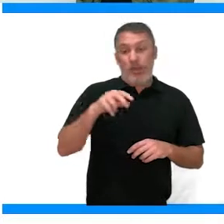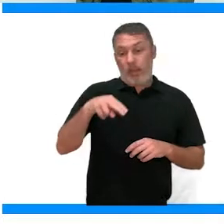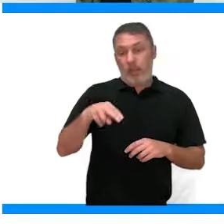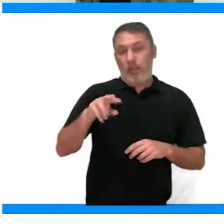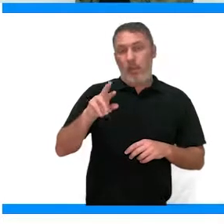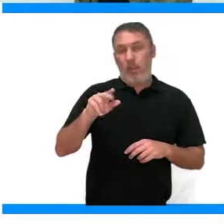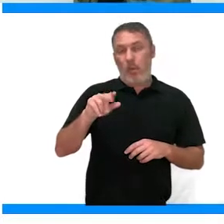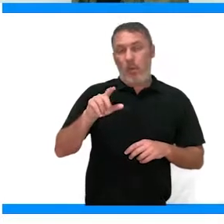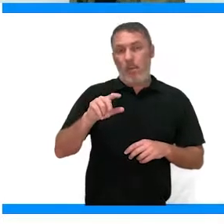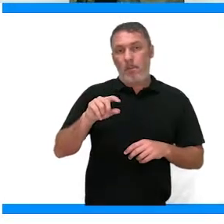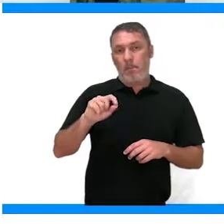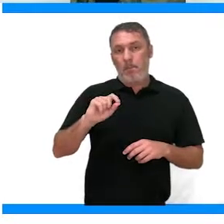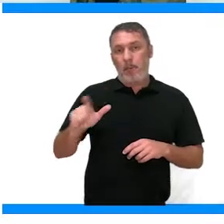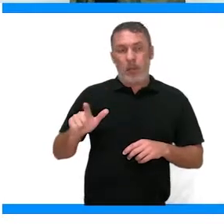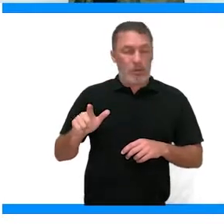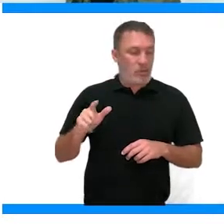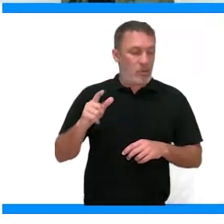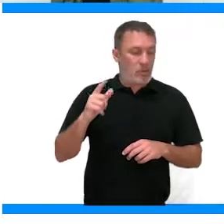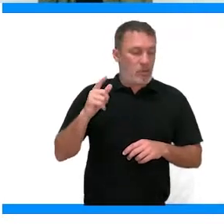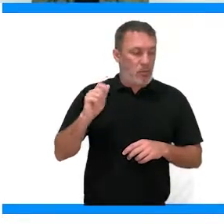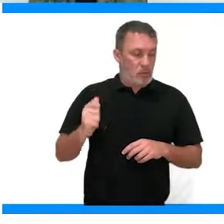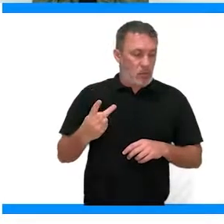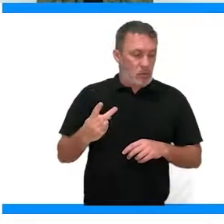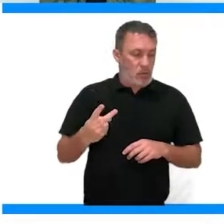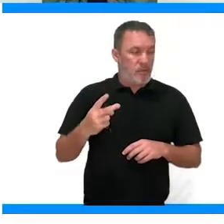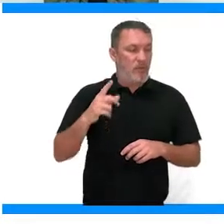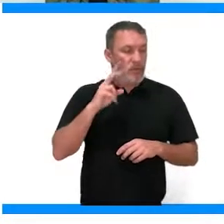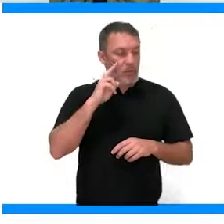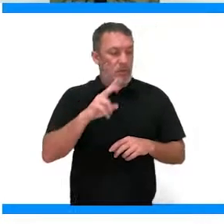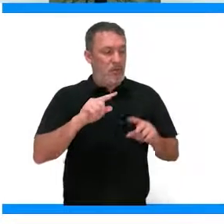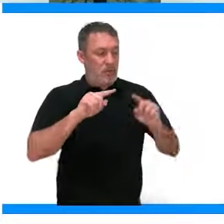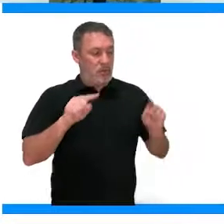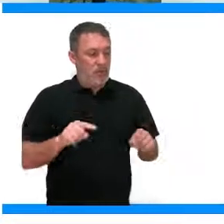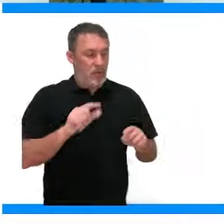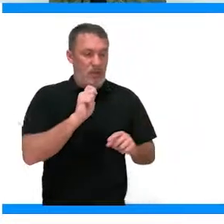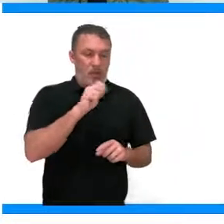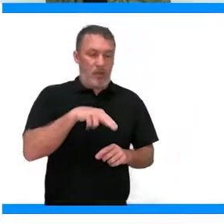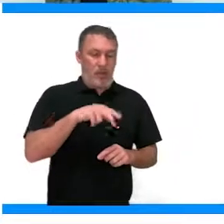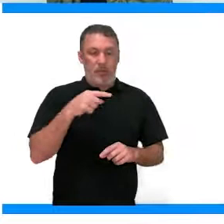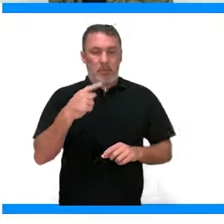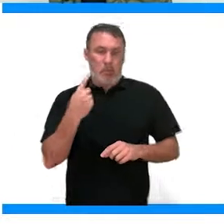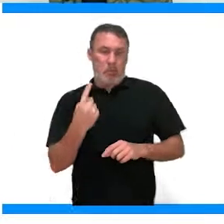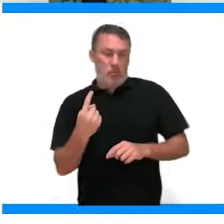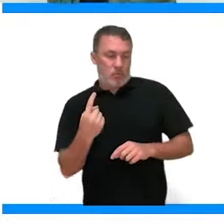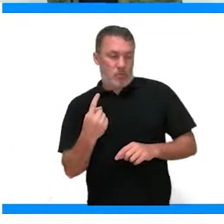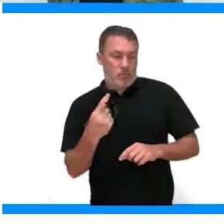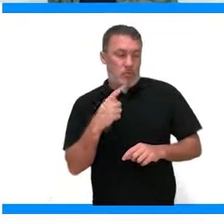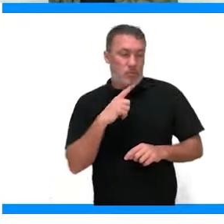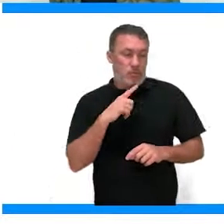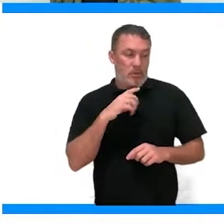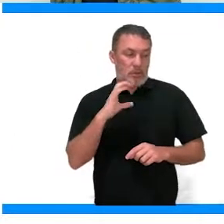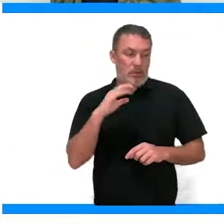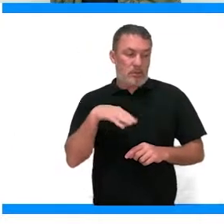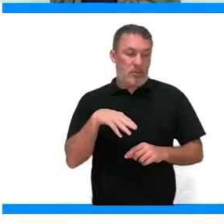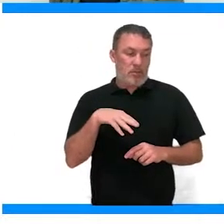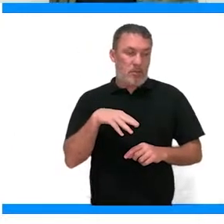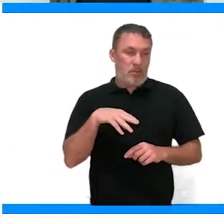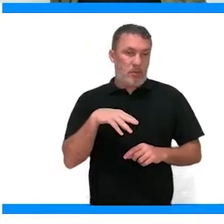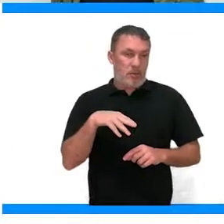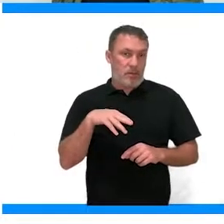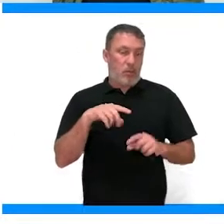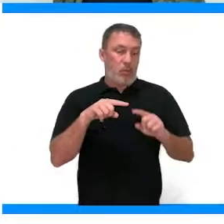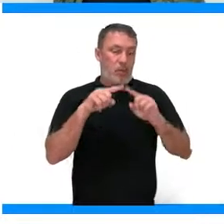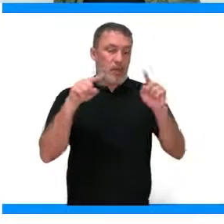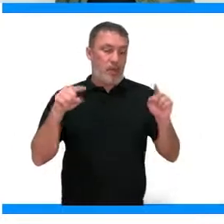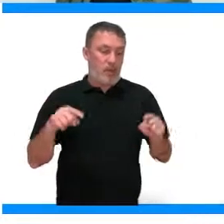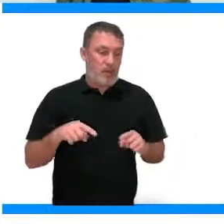2. O valor da diferença AN menos AN menos 1, AN é o da